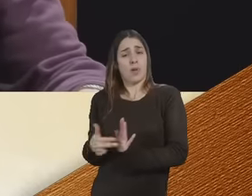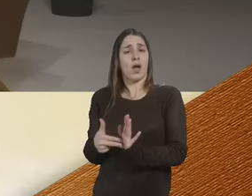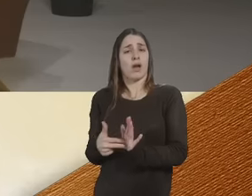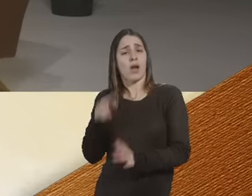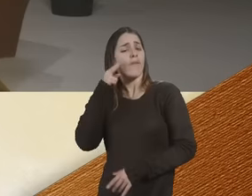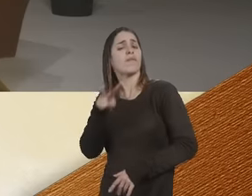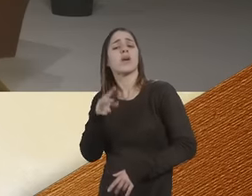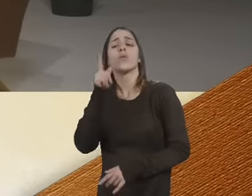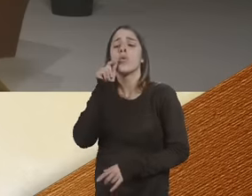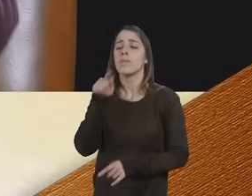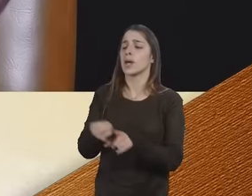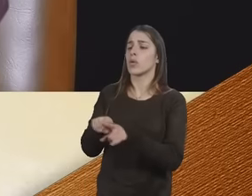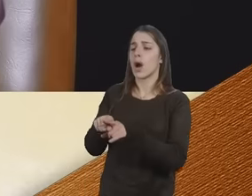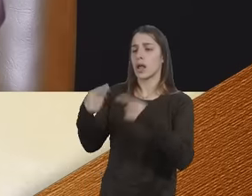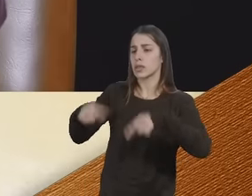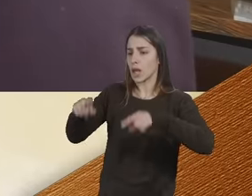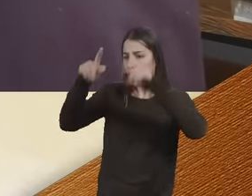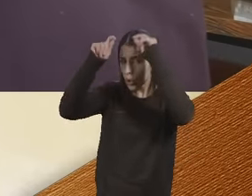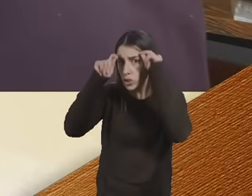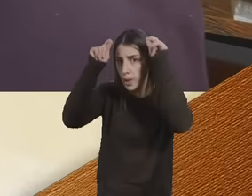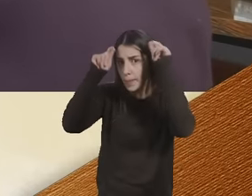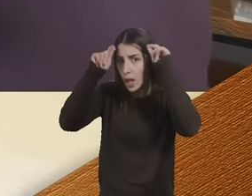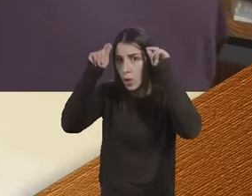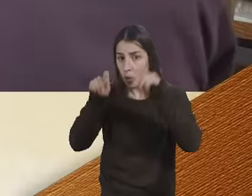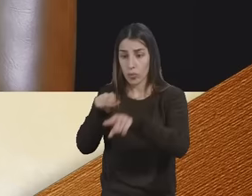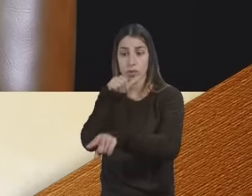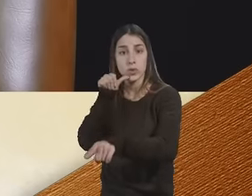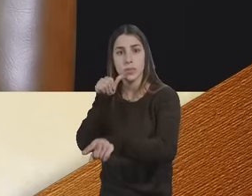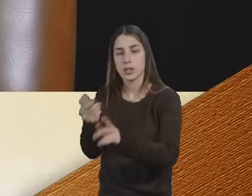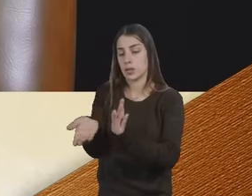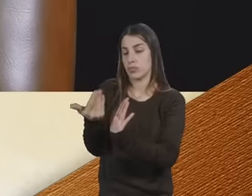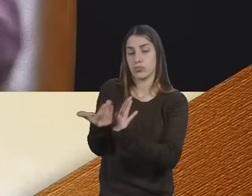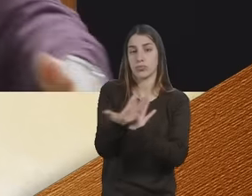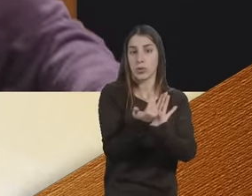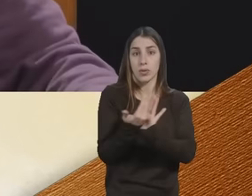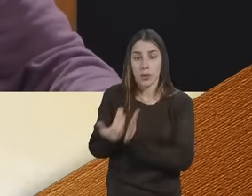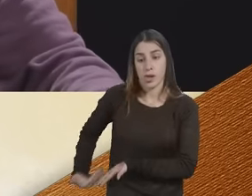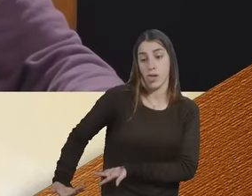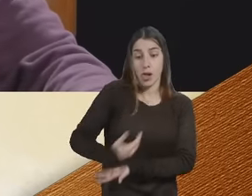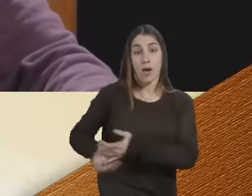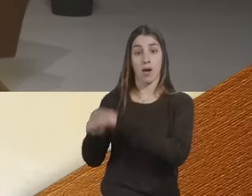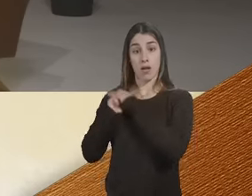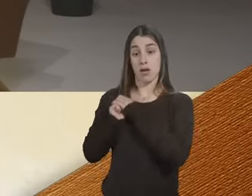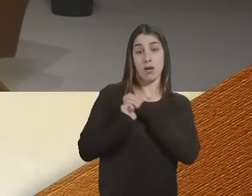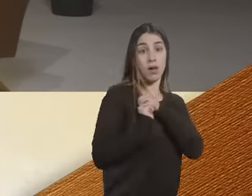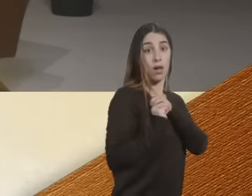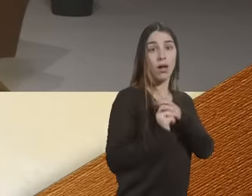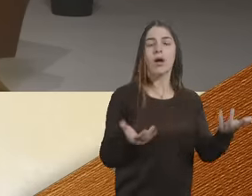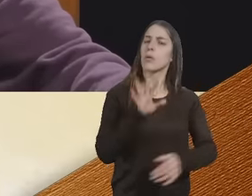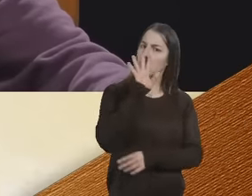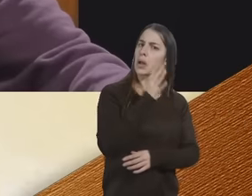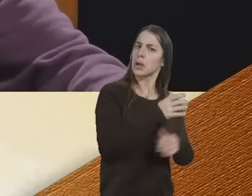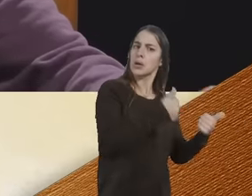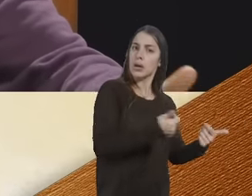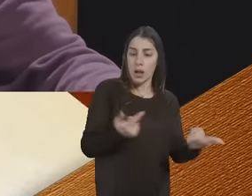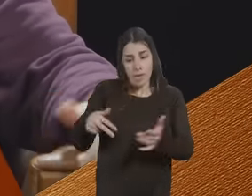saia um gajo com uma coleção de chapéus deste tamanho. Claro. É assim, bro. Uma coleção de chapéus deste tamanho, tu não vais levar um recém-nascido à praia. De facto, parece uma ótima abordagem. É o